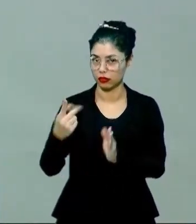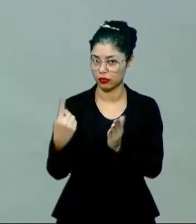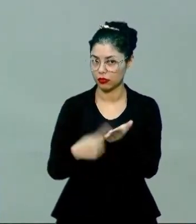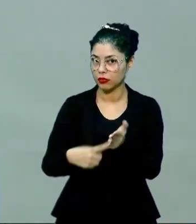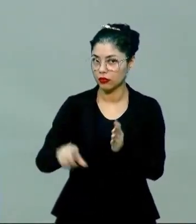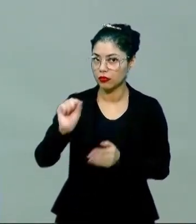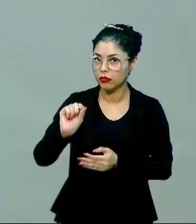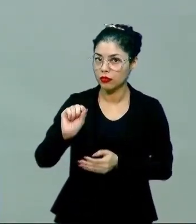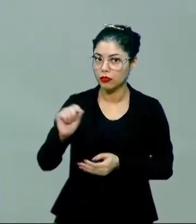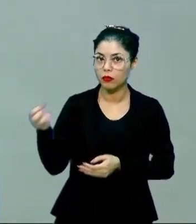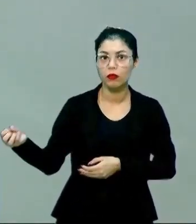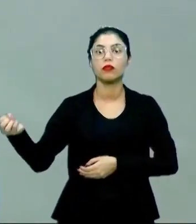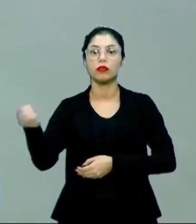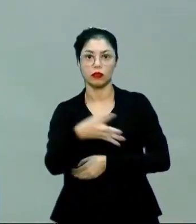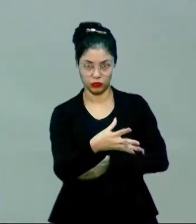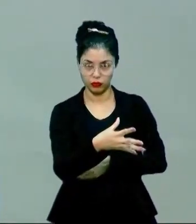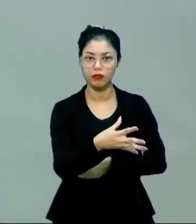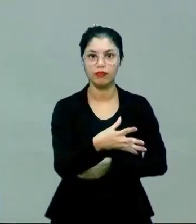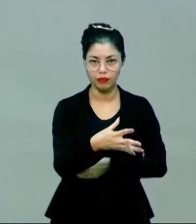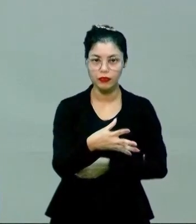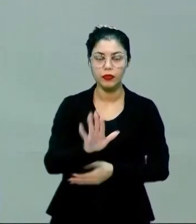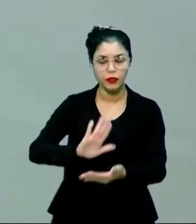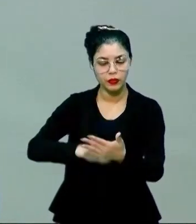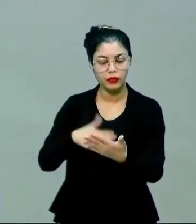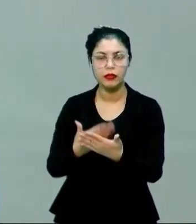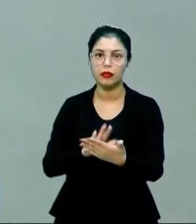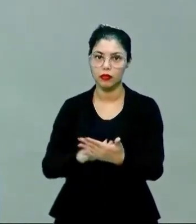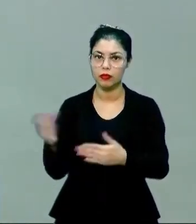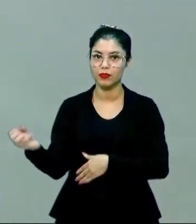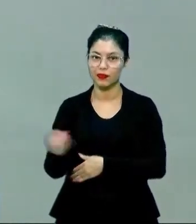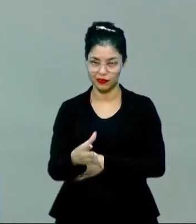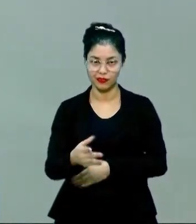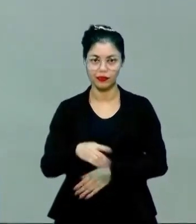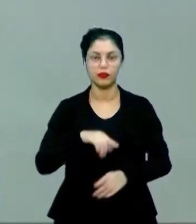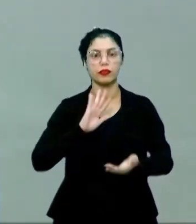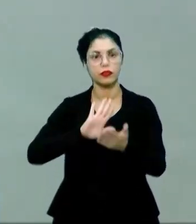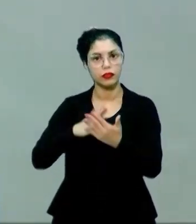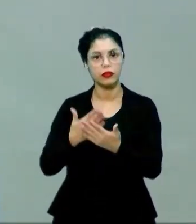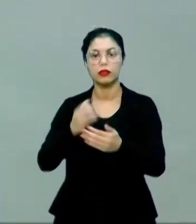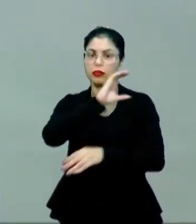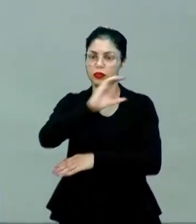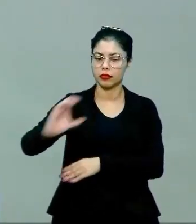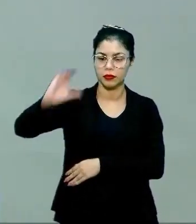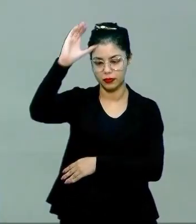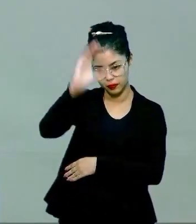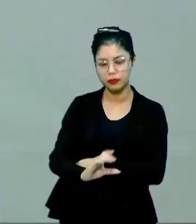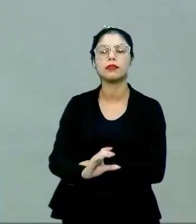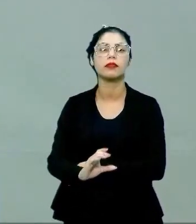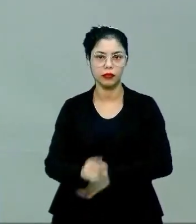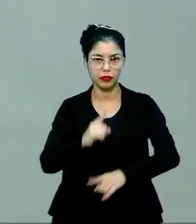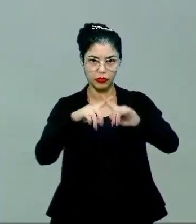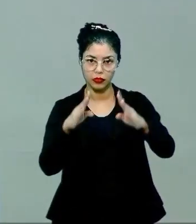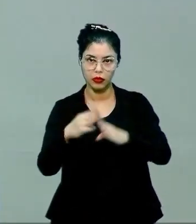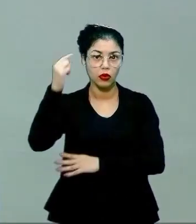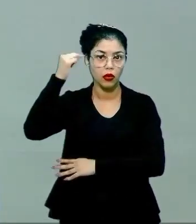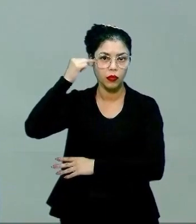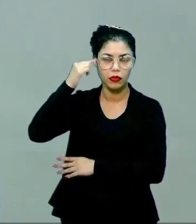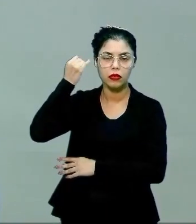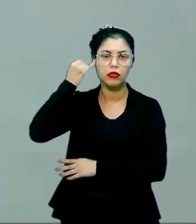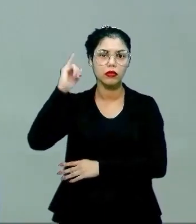marcar a reforma protestante, é a reinterpretação da igreja, é o homem centrado na sua mente, no seu pensamento, nas